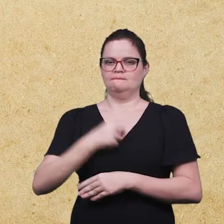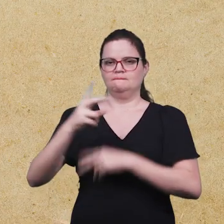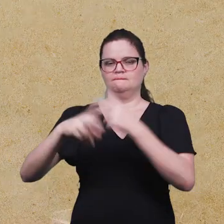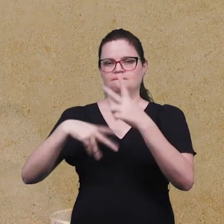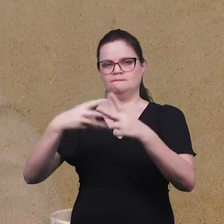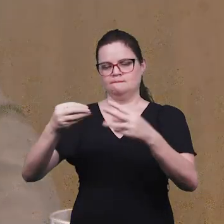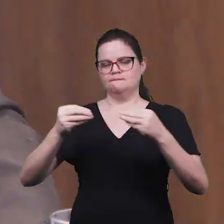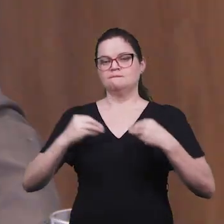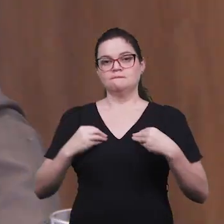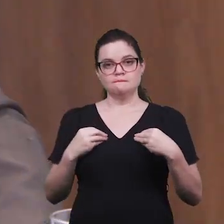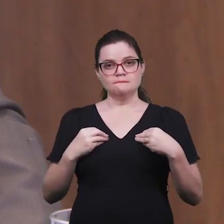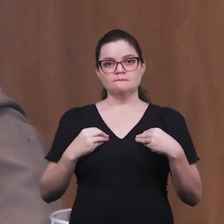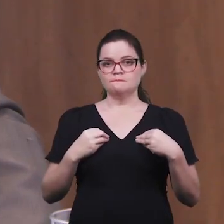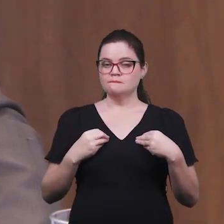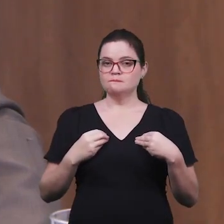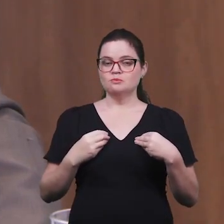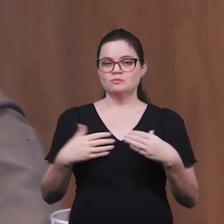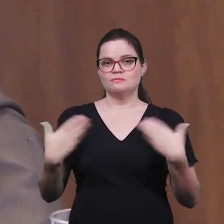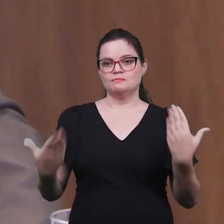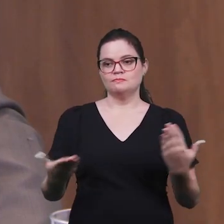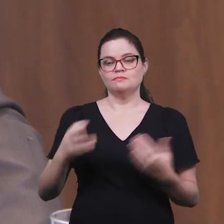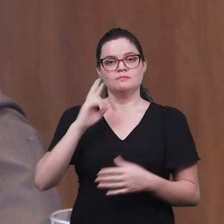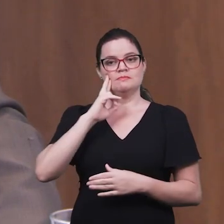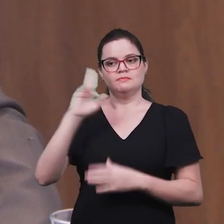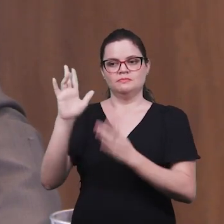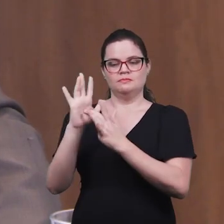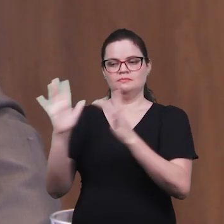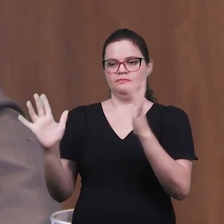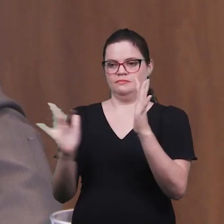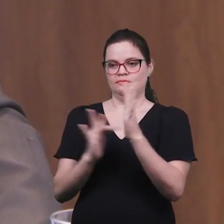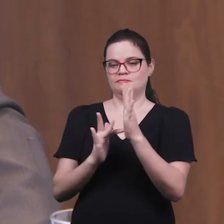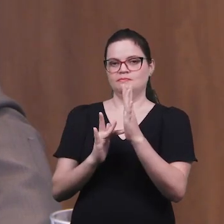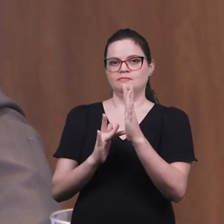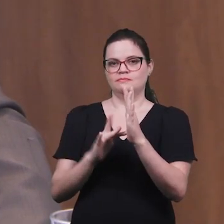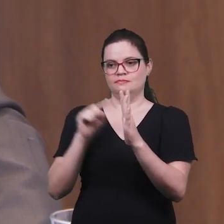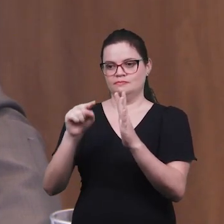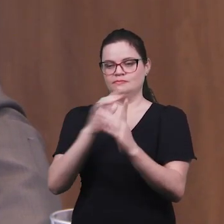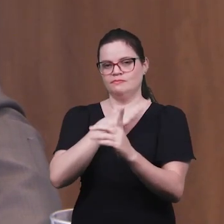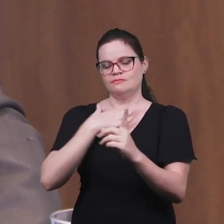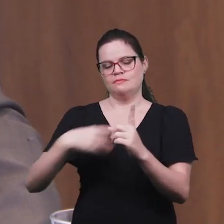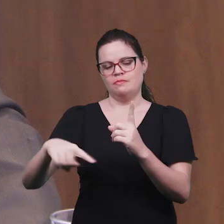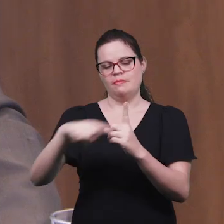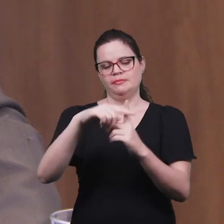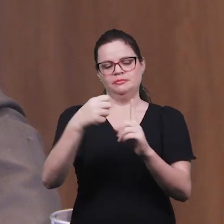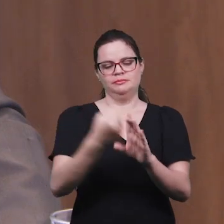premiaste. Então, em Jesus, o homem deixa de ser